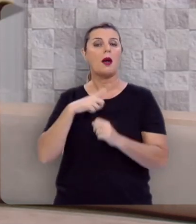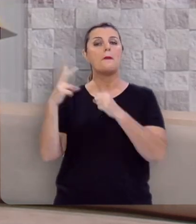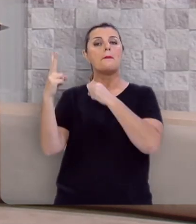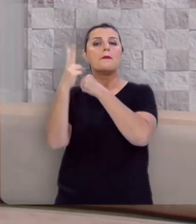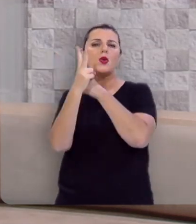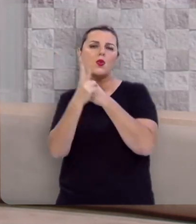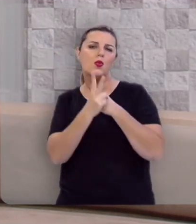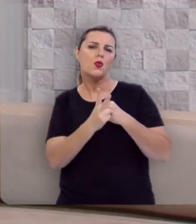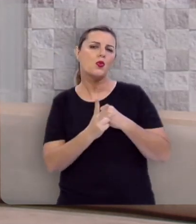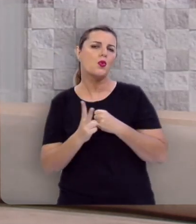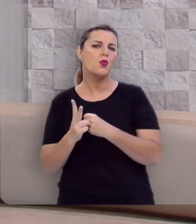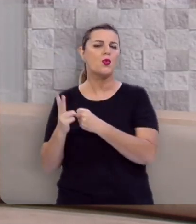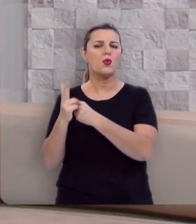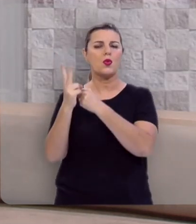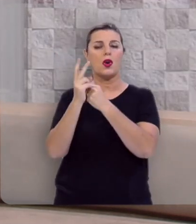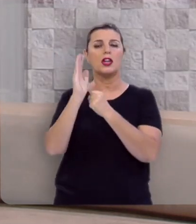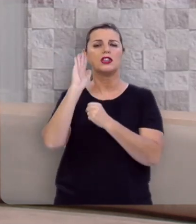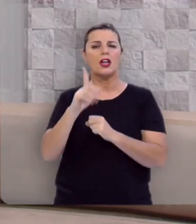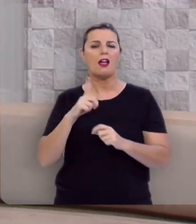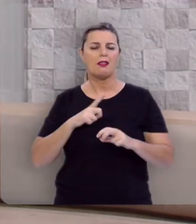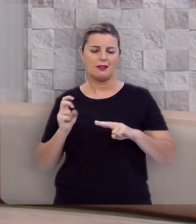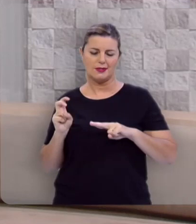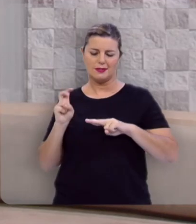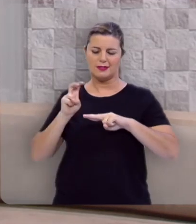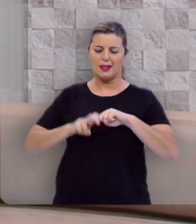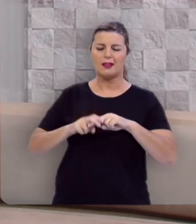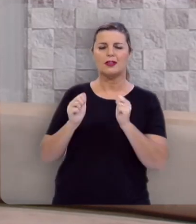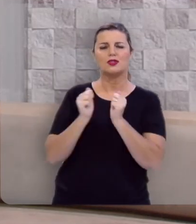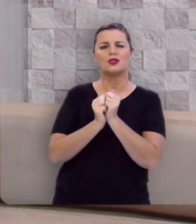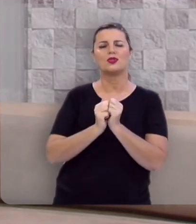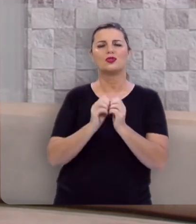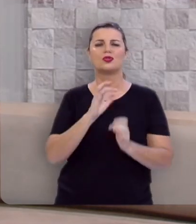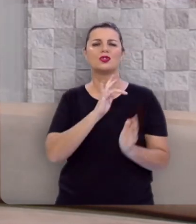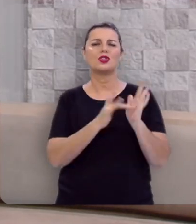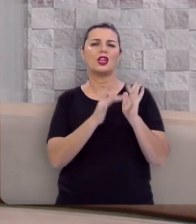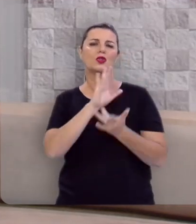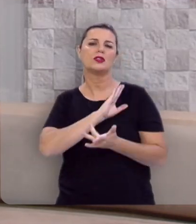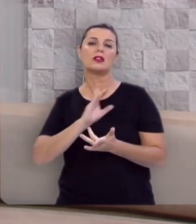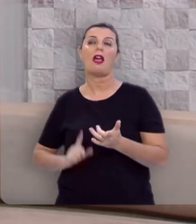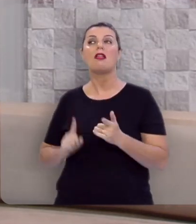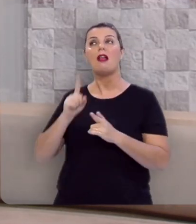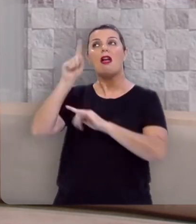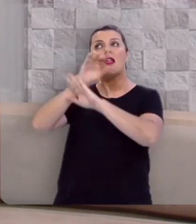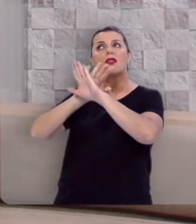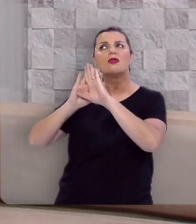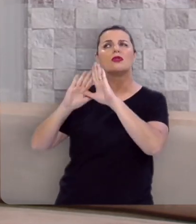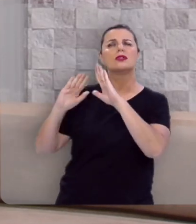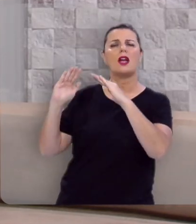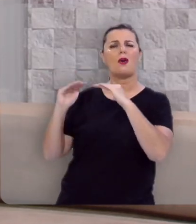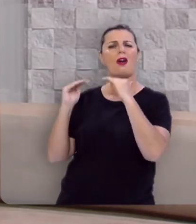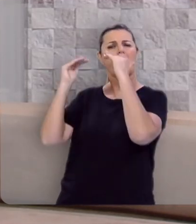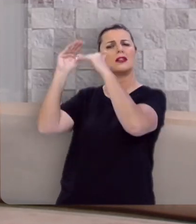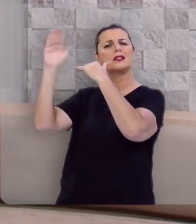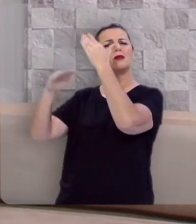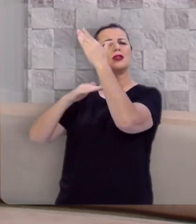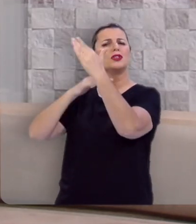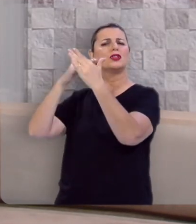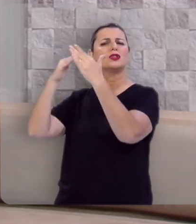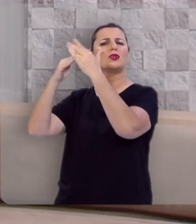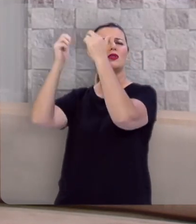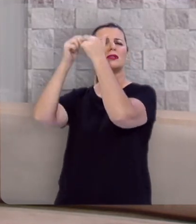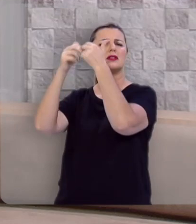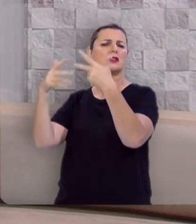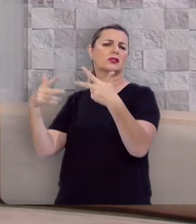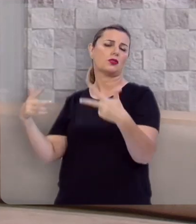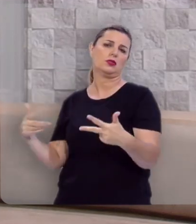estamos protegidos, nós já estamos assentados com Cristo nas regiões celestes, acima de todo